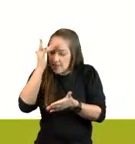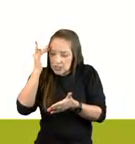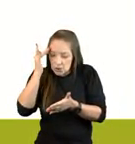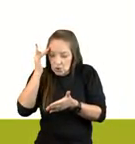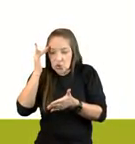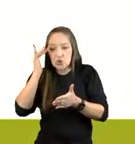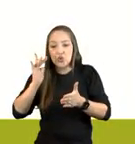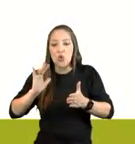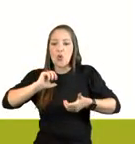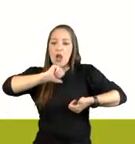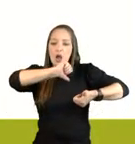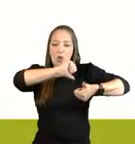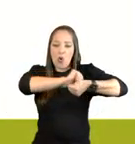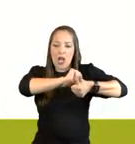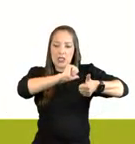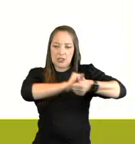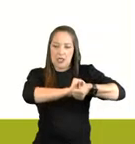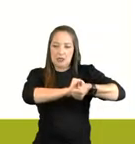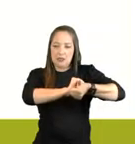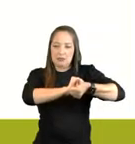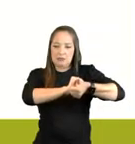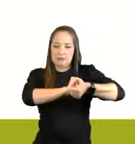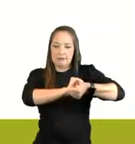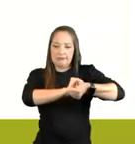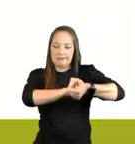exímias e de qualidade. Eu.